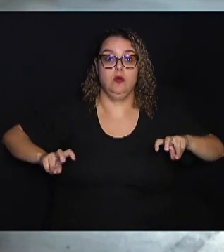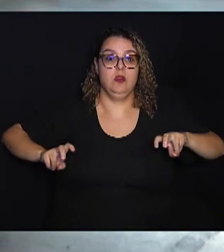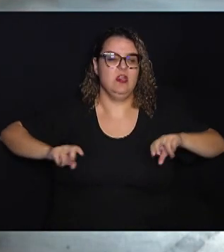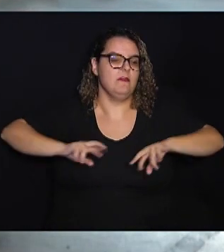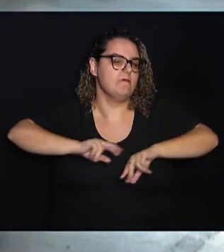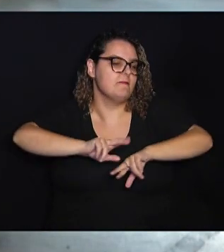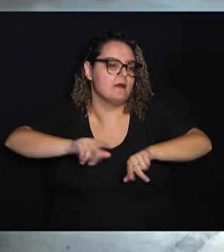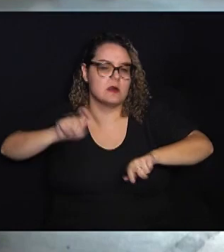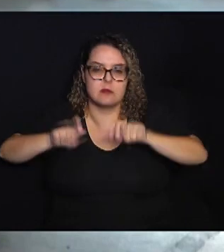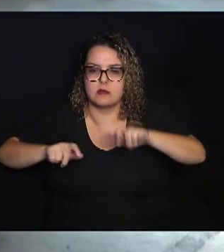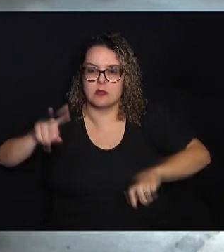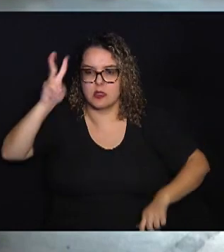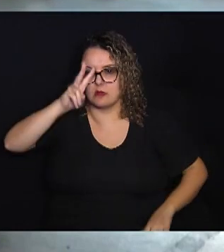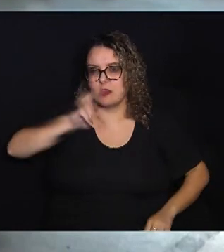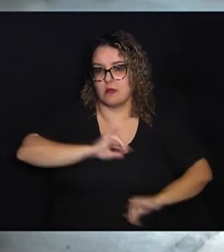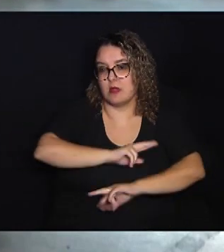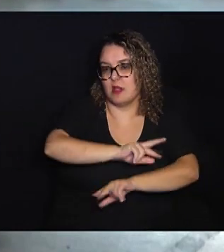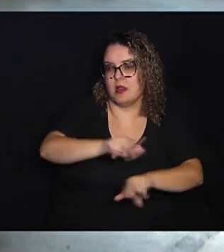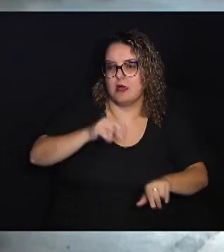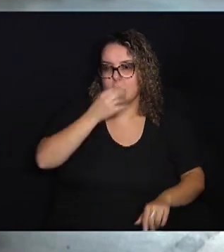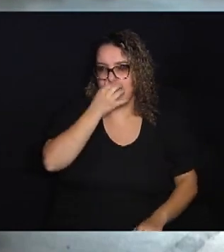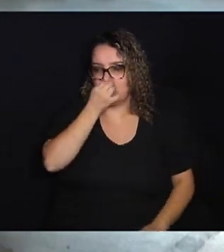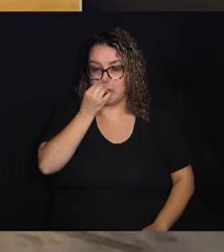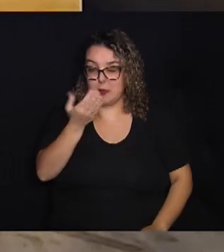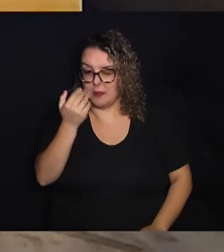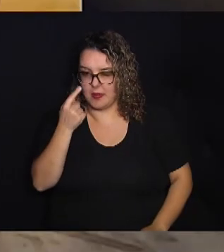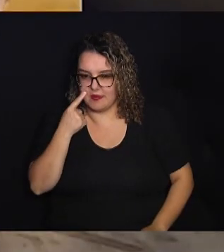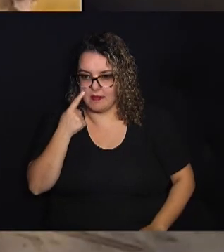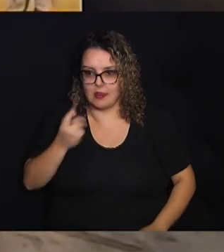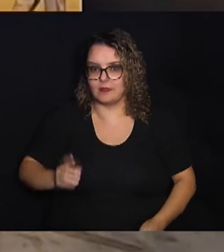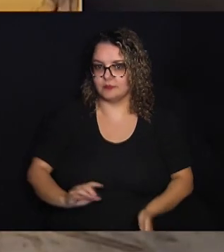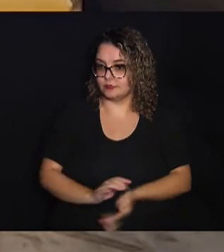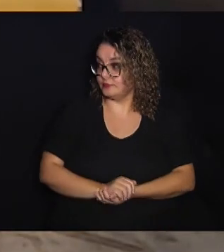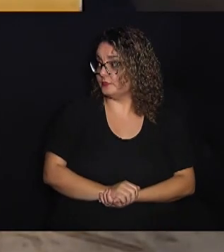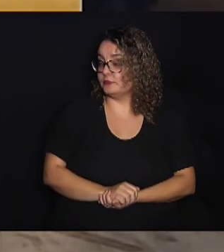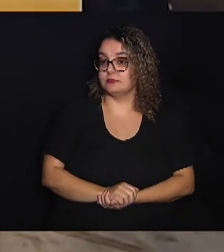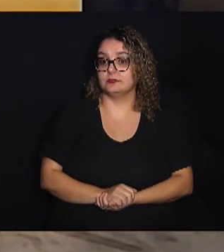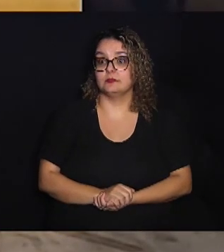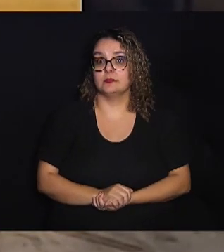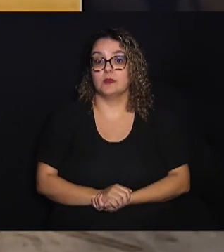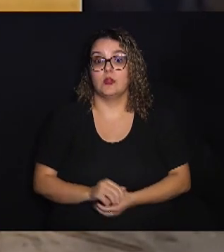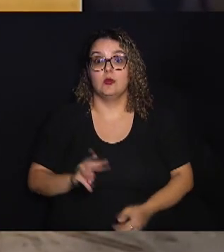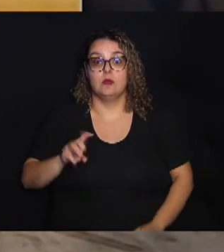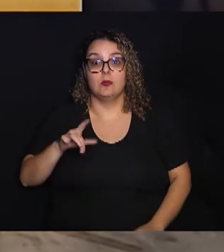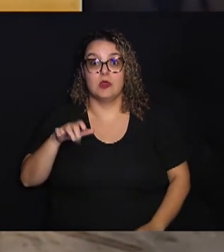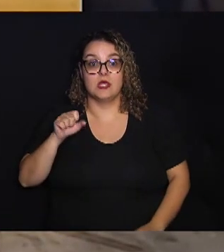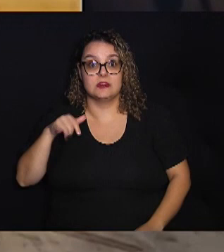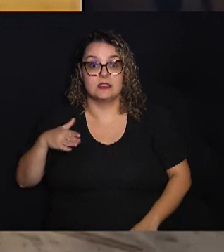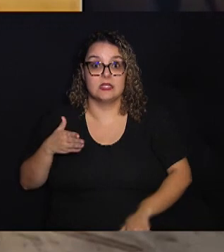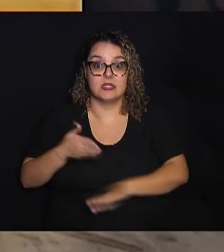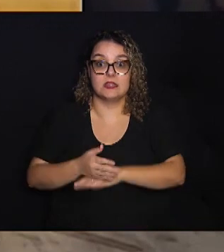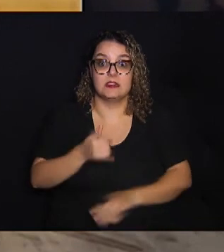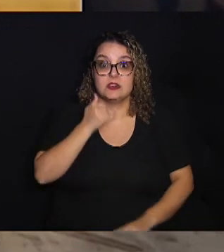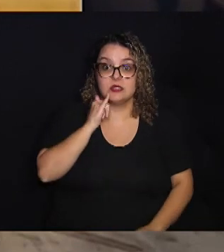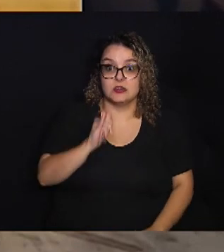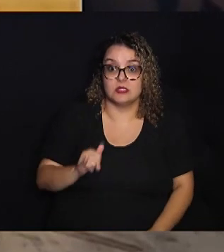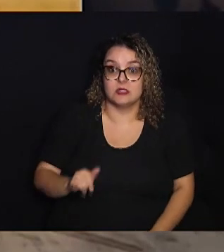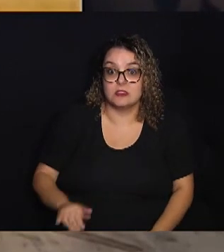de história. Ó, presta atenção aí para vocês verem. Wesley entra e diz.